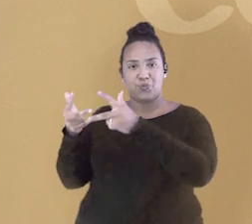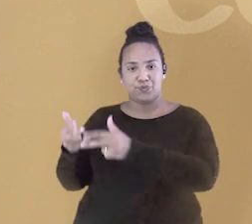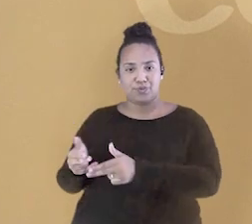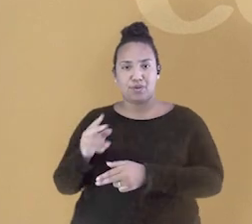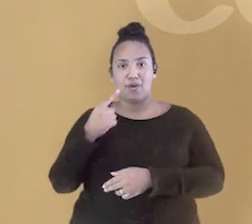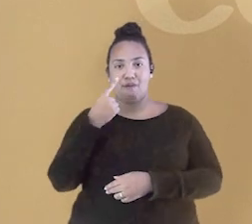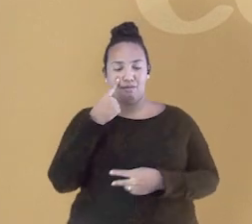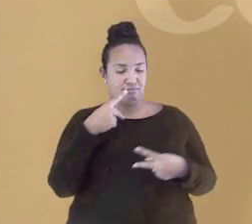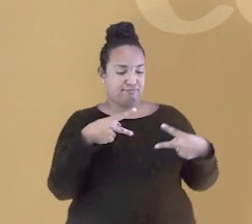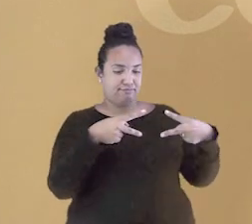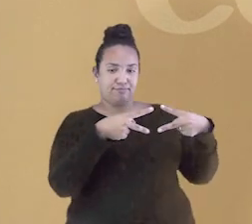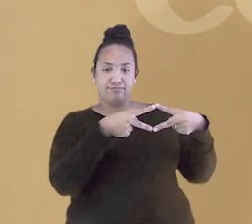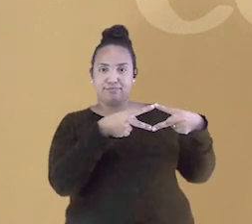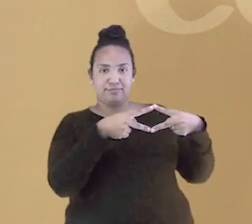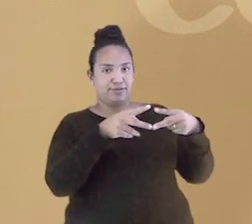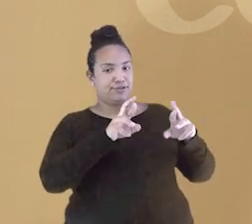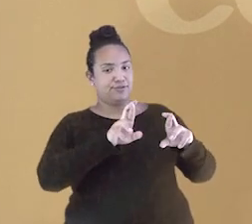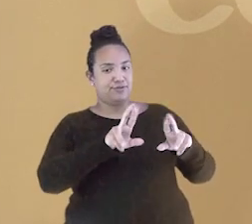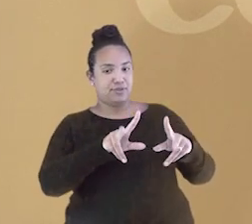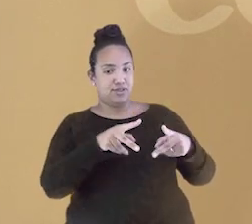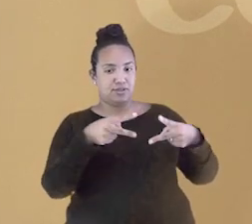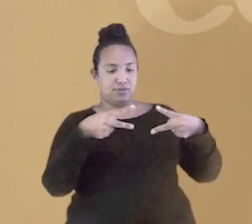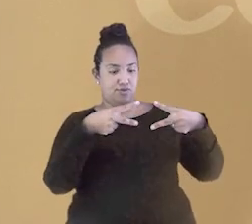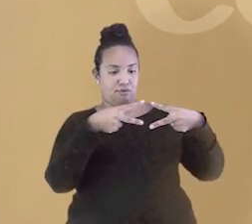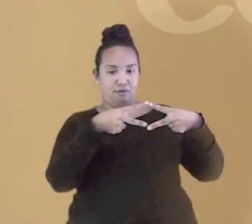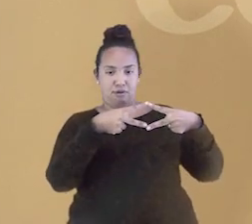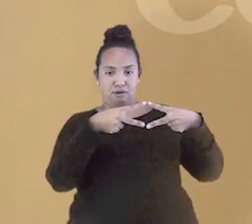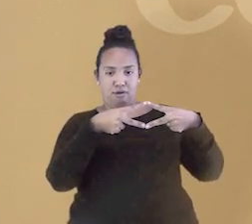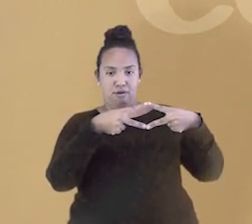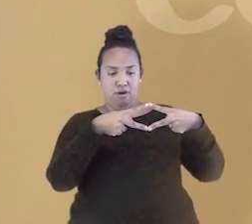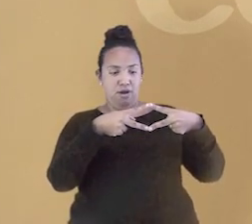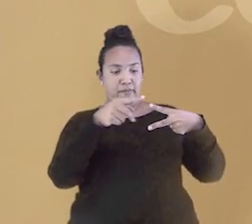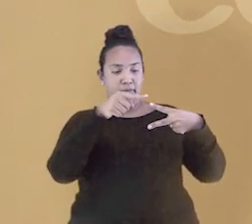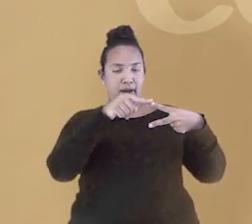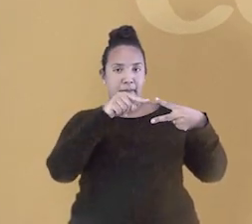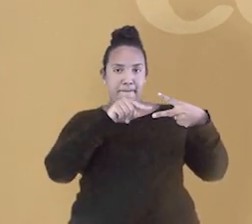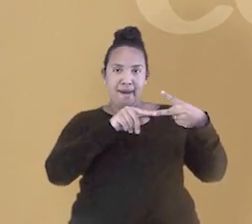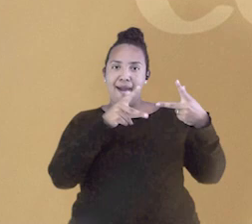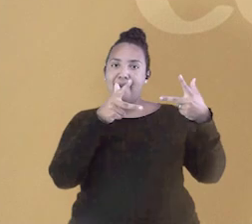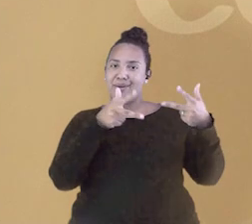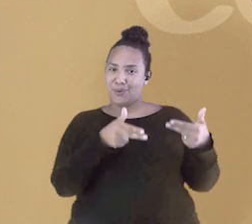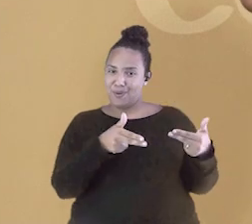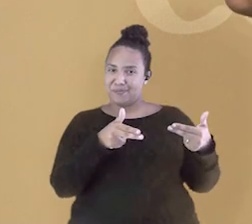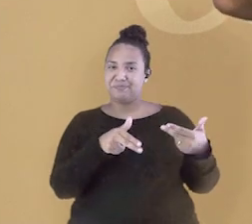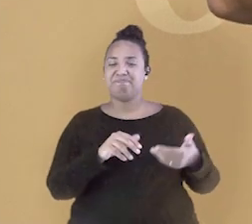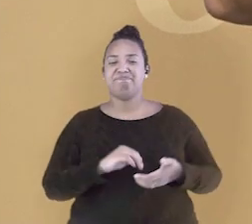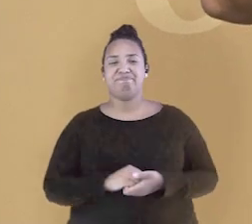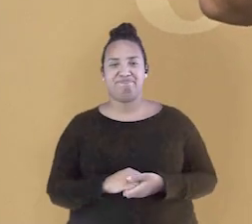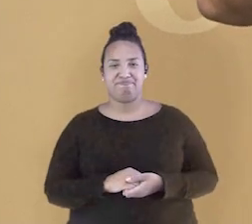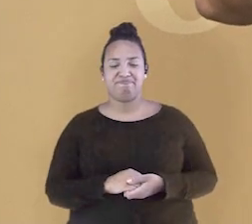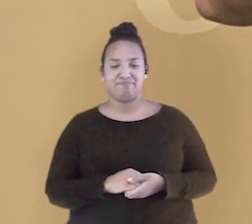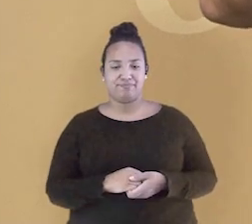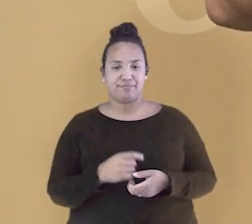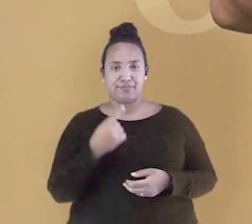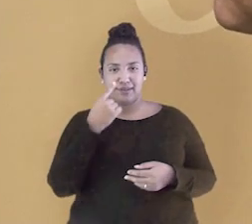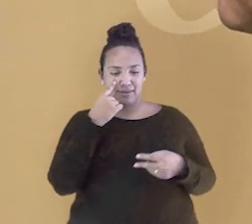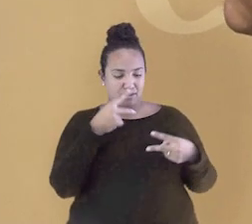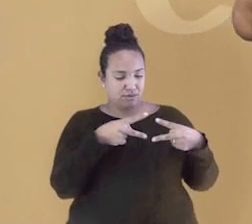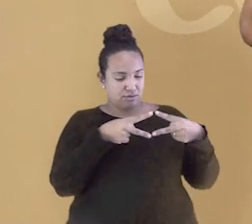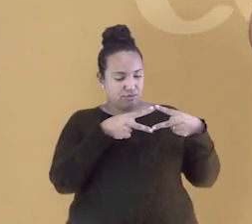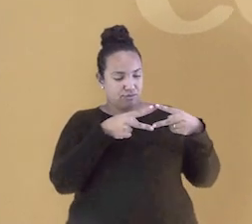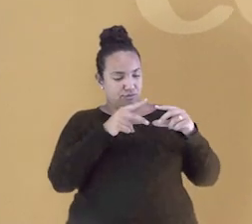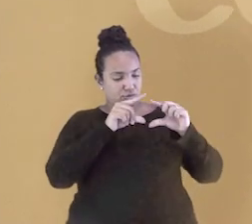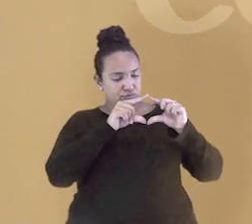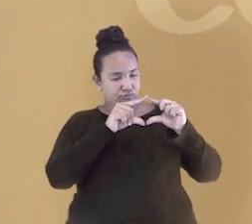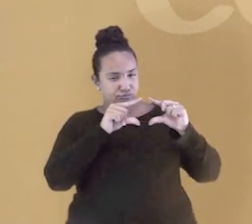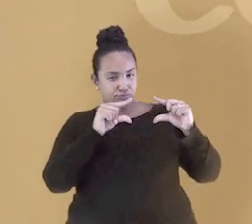bocas iguais, ou seja, 2 ângulos iguais. O losango ele é mais esticado, tem um